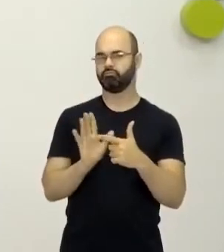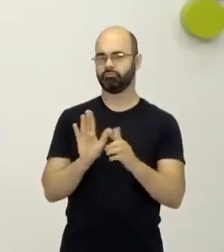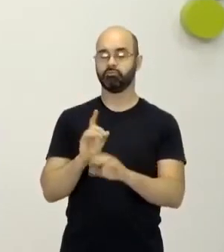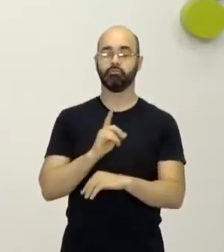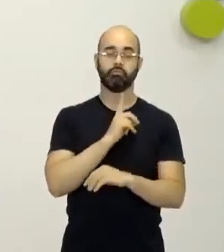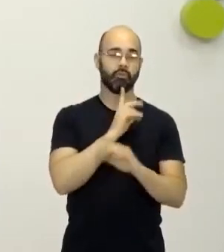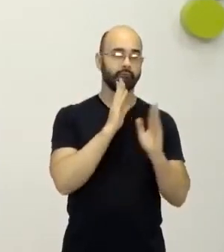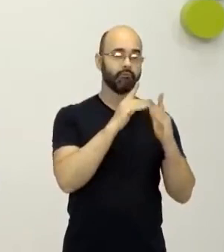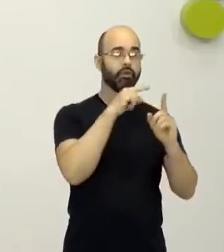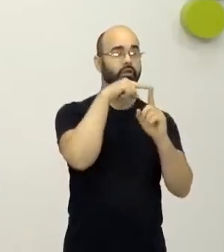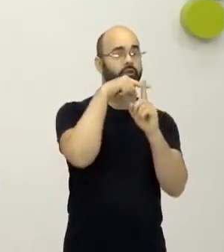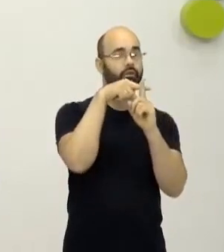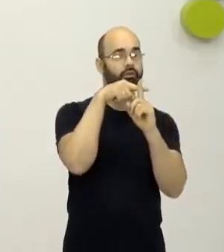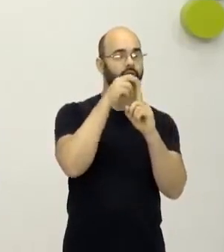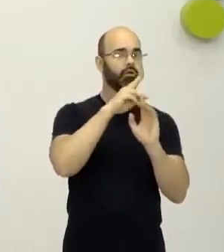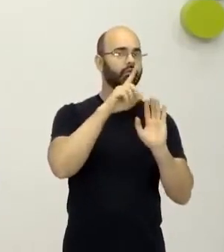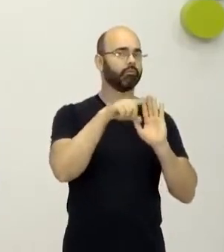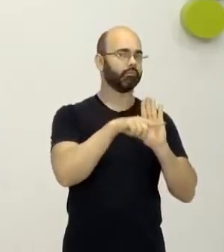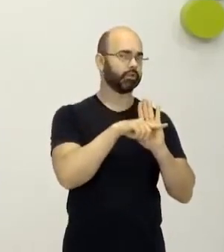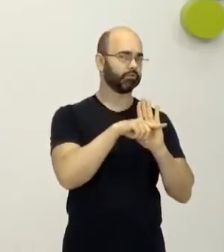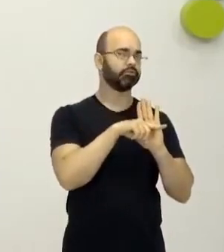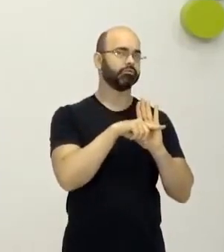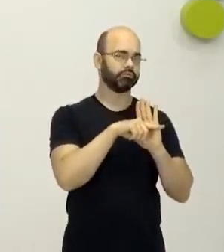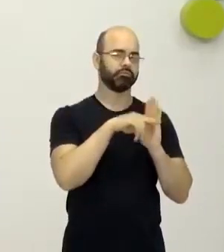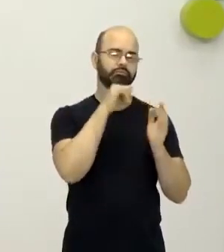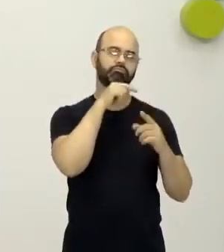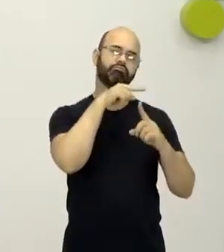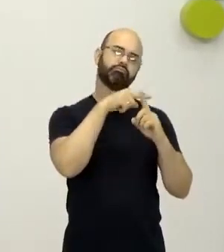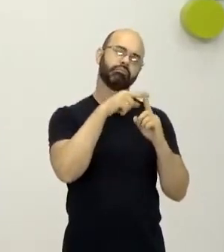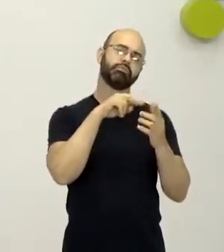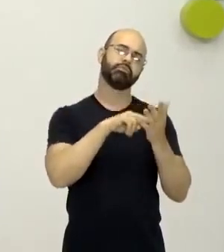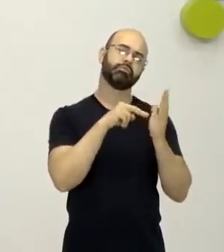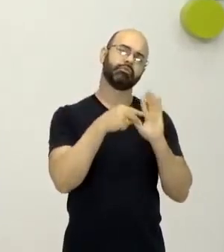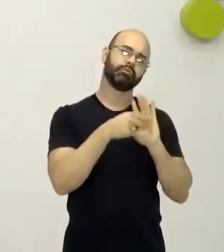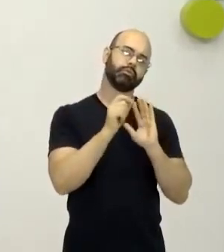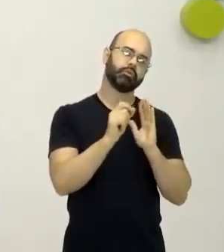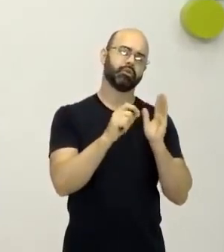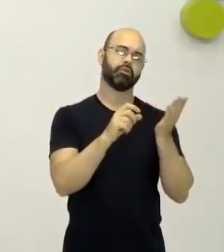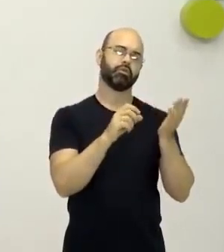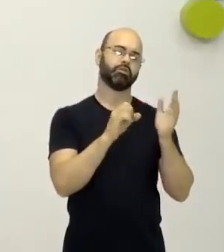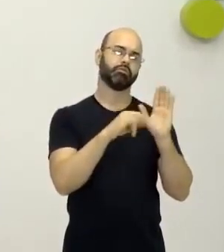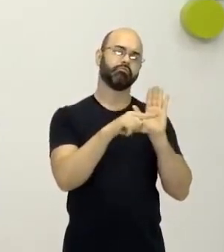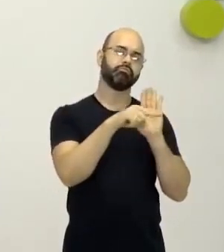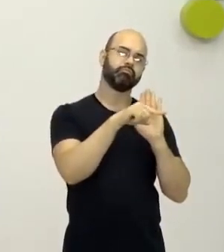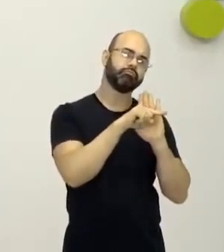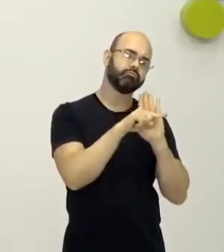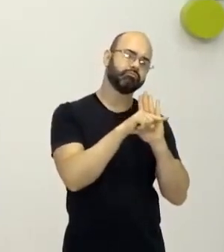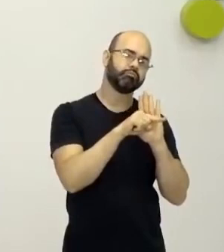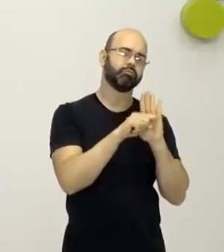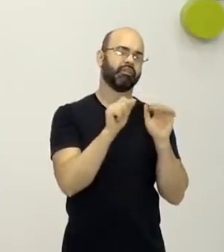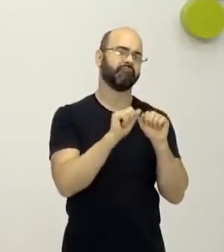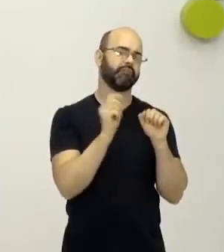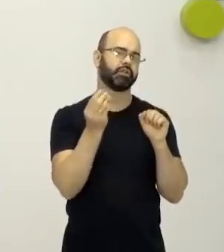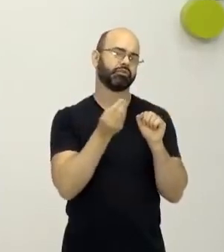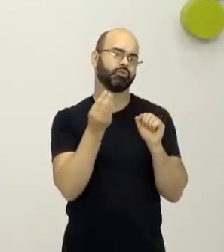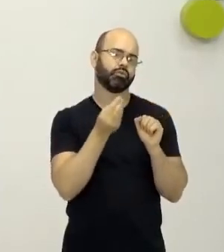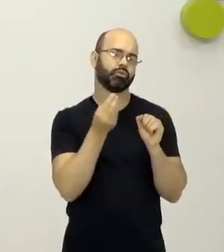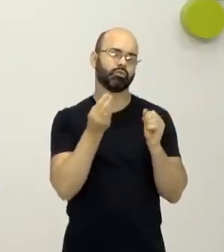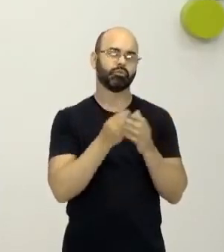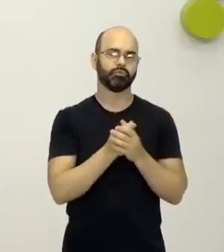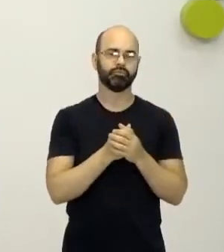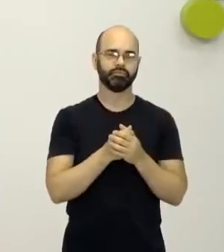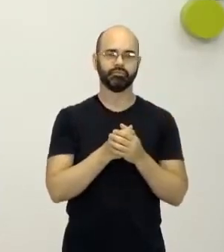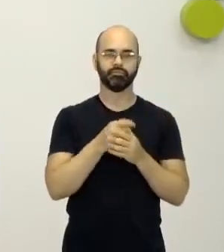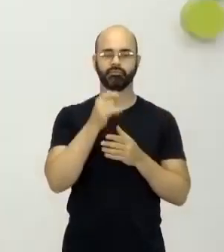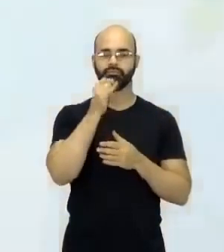do sinal. Entender o que esse sinal positivo, negativo, como ele interfere, como que ele vai ser. Ok? Na